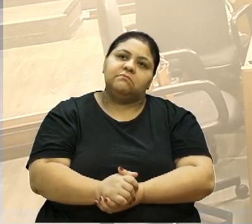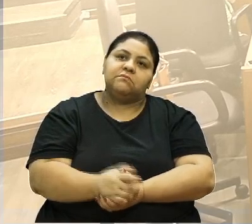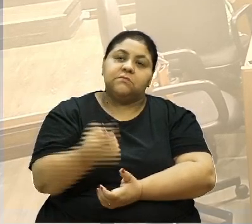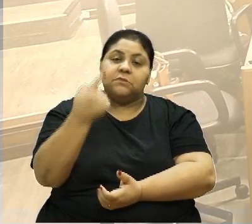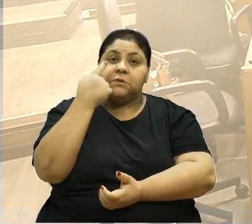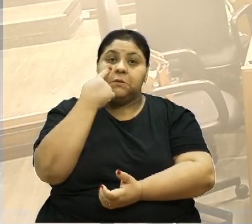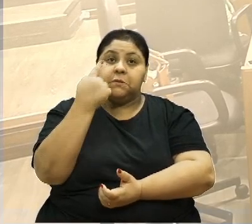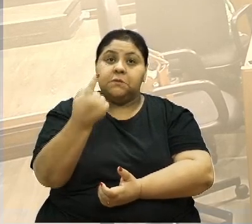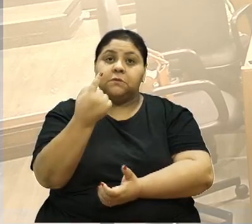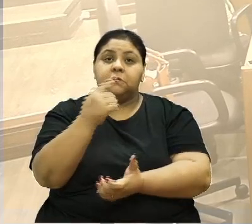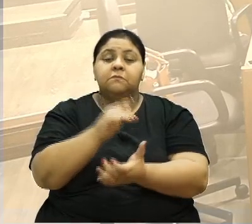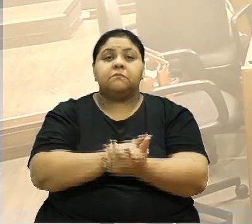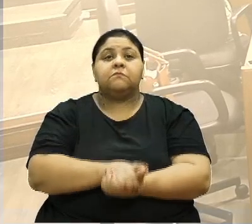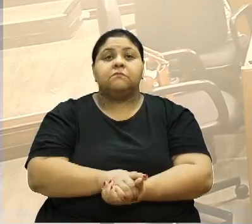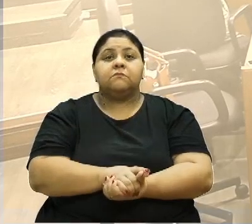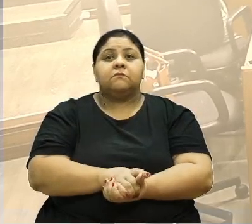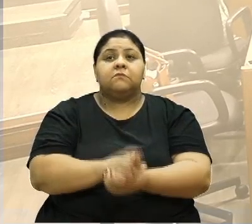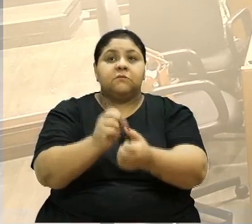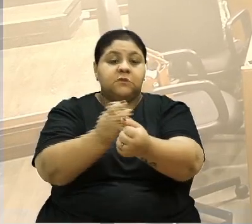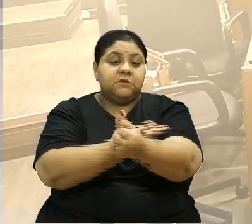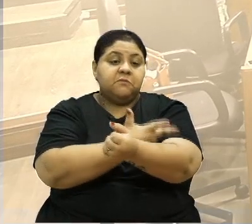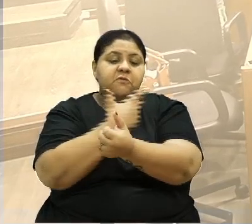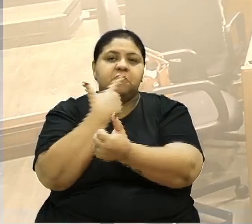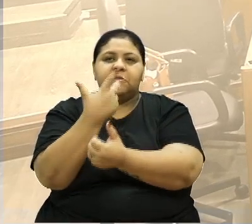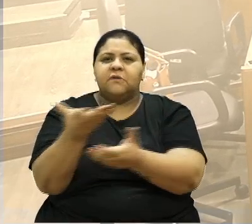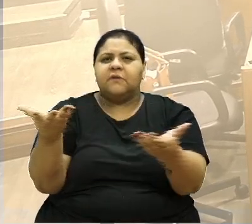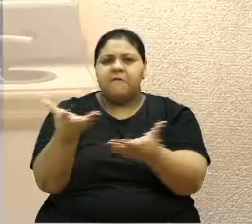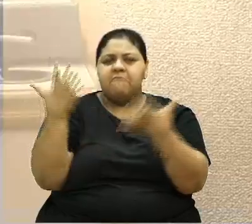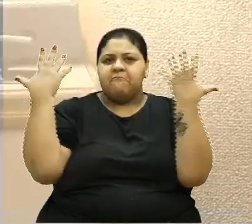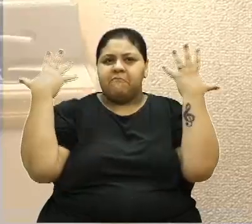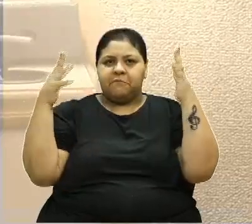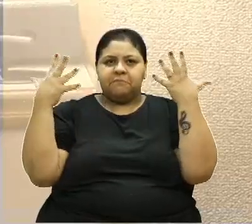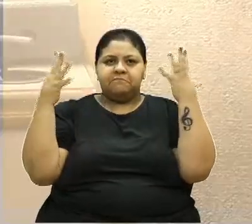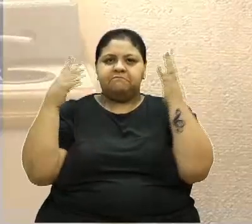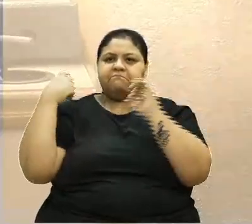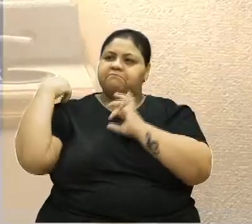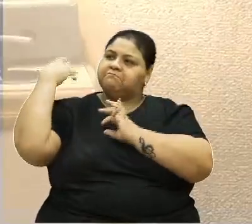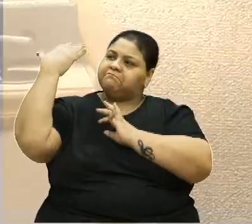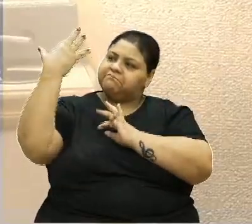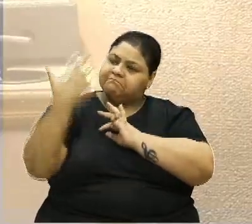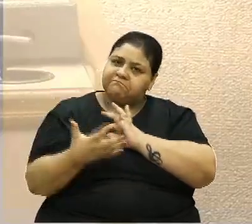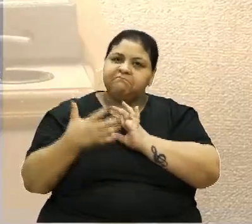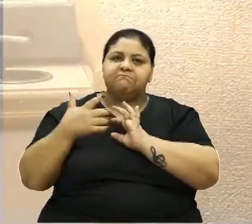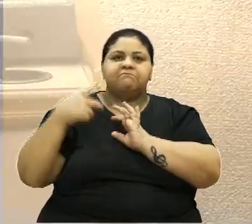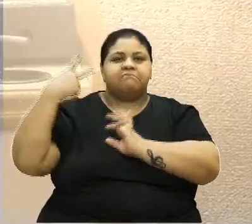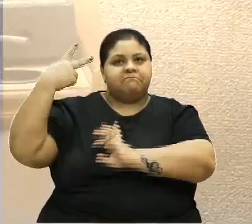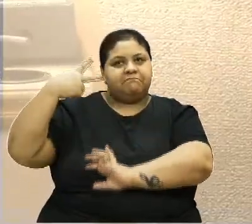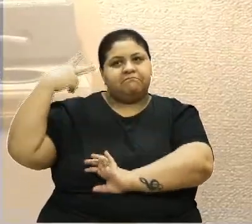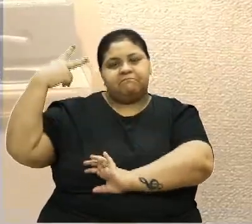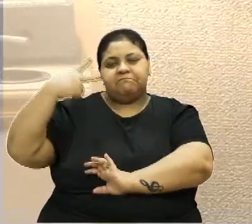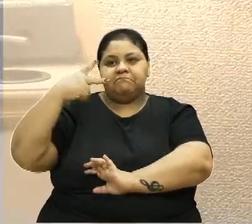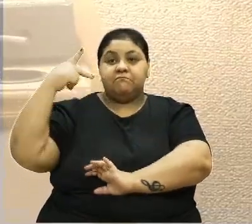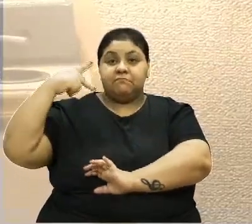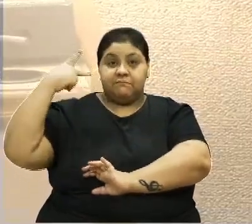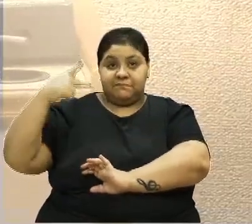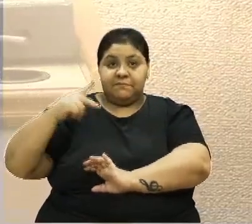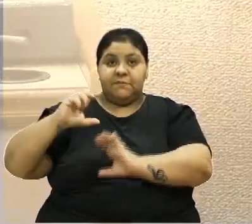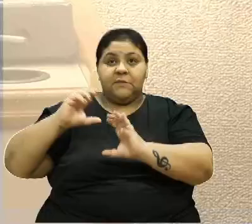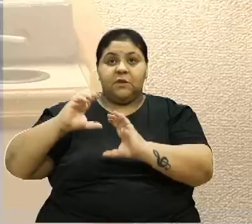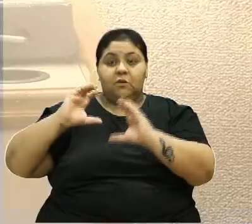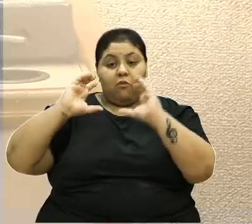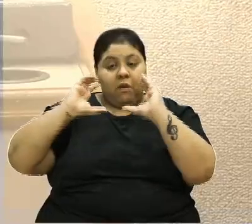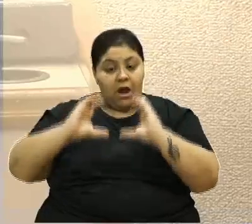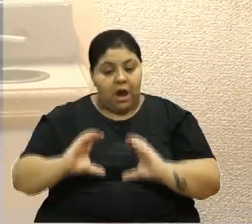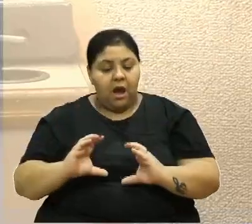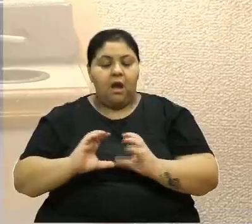a tua emoção em falar, mas queria lhe cumprimentar pela tua trajetória política, pelo teu caráter,